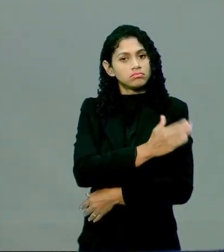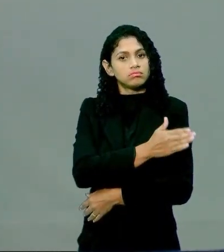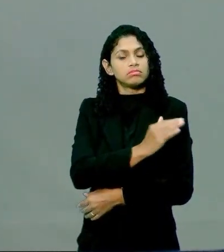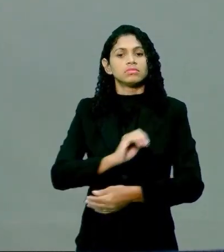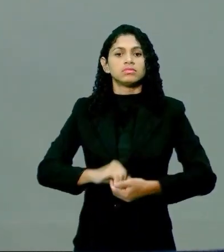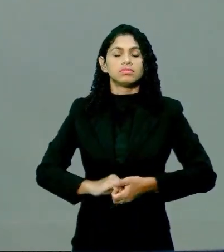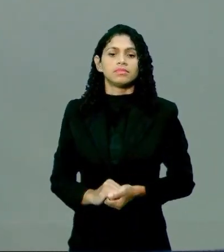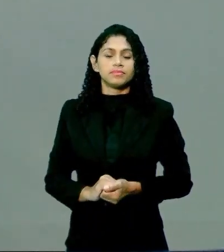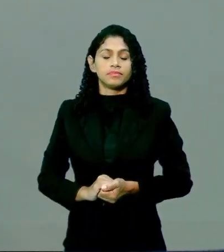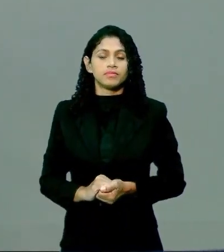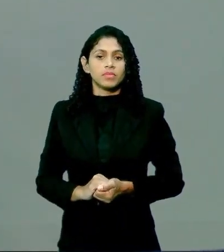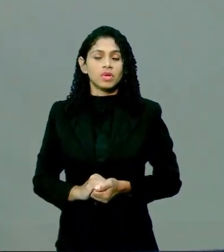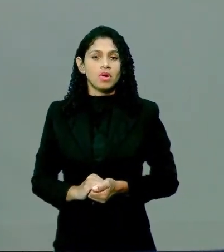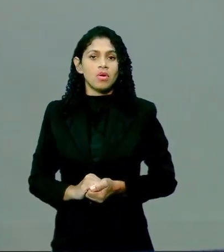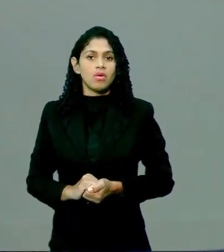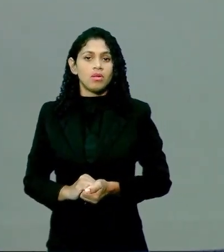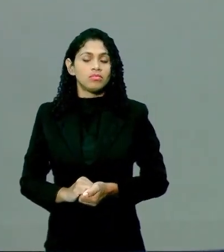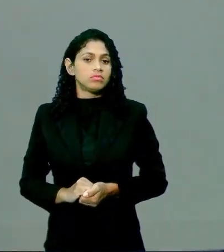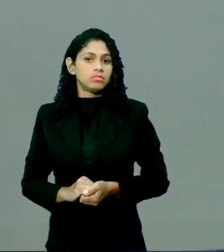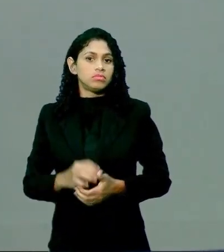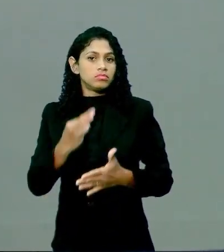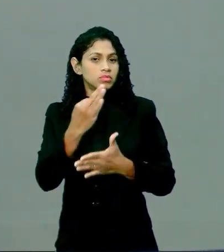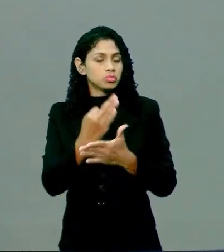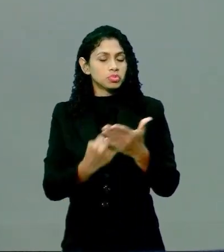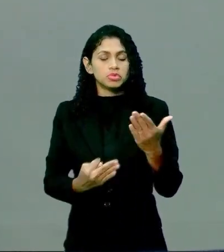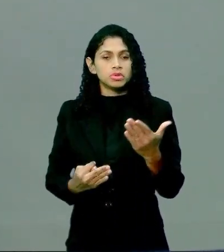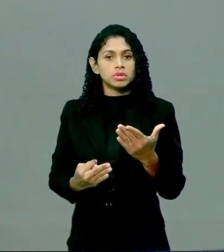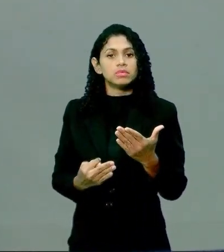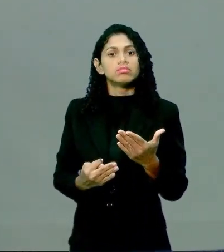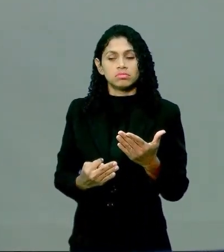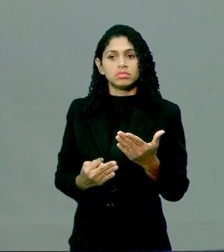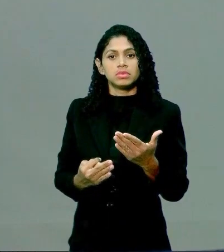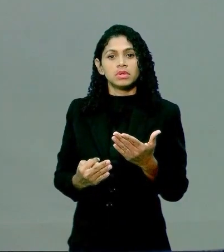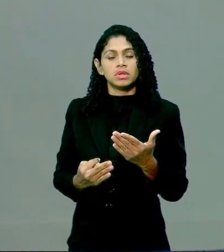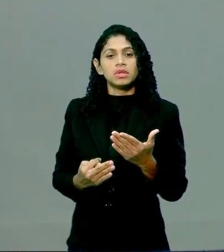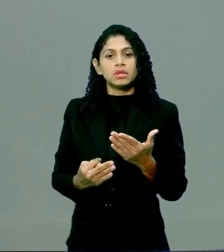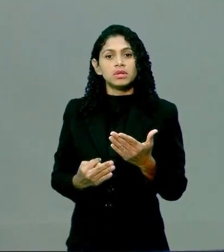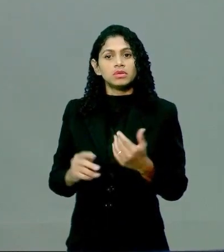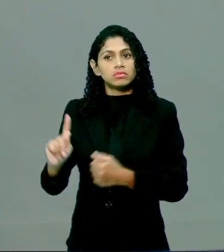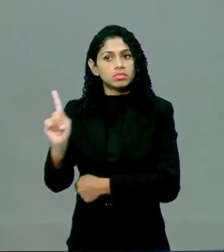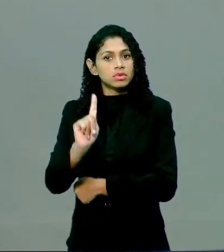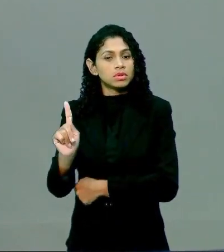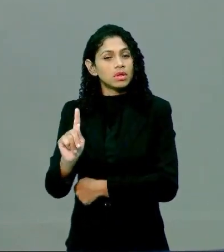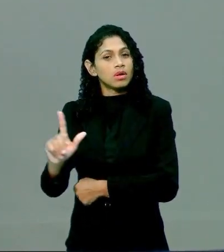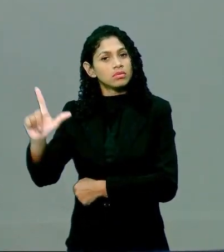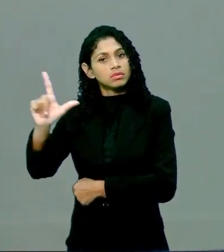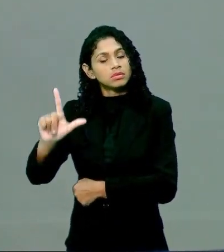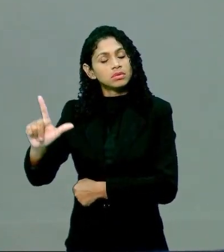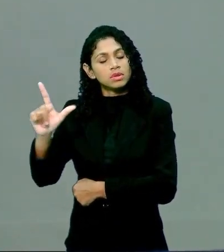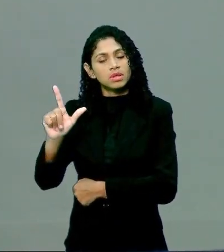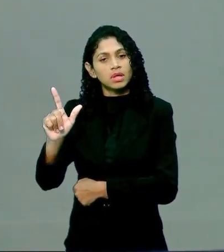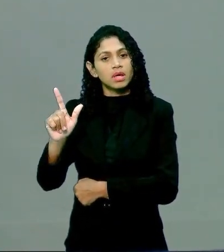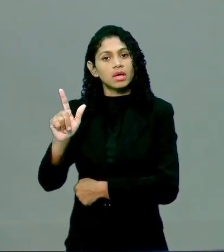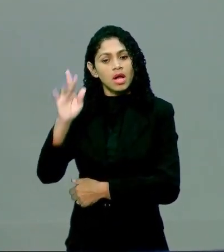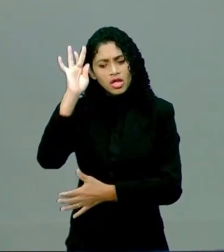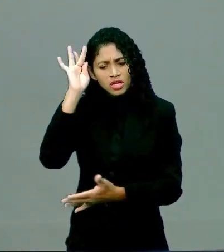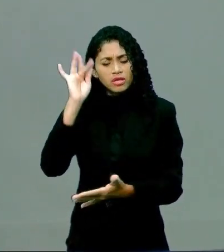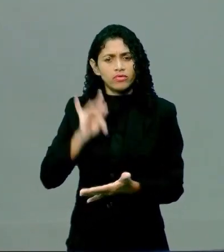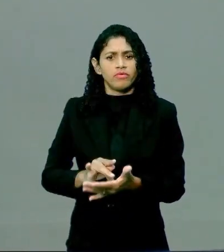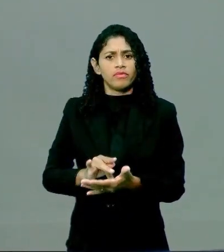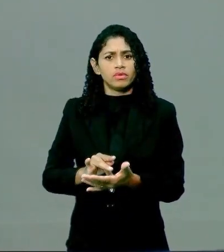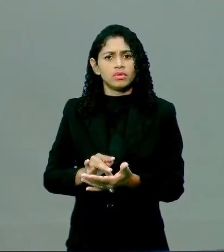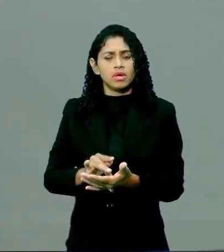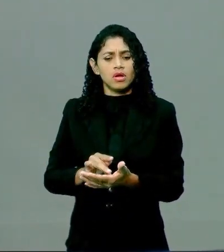na informação, então eu não posso gerar duplicidade de sentido, duplas interpretações, eu tenho que ir direto ao